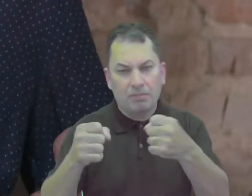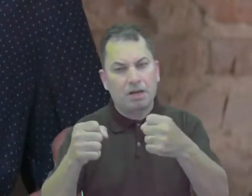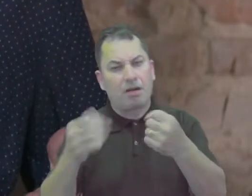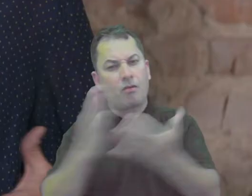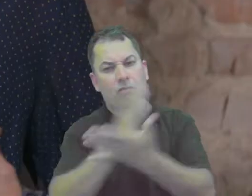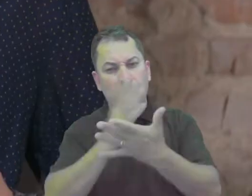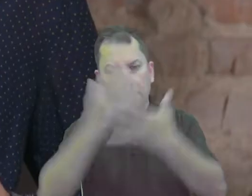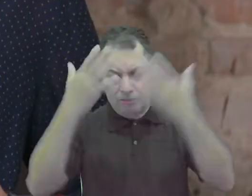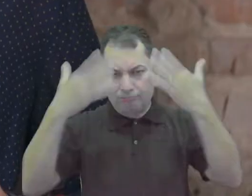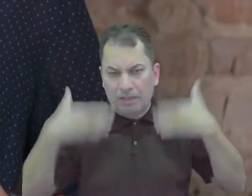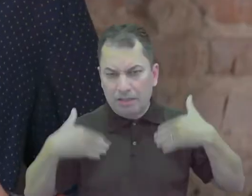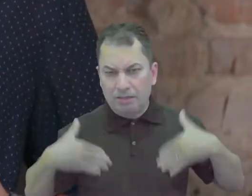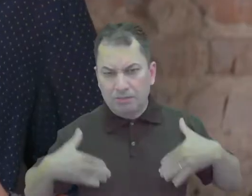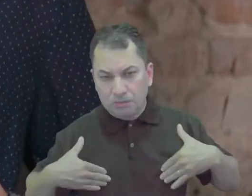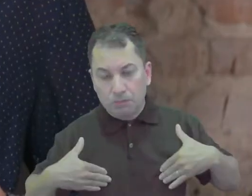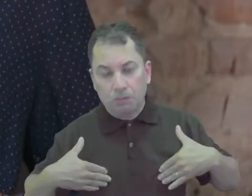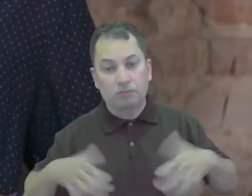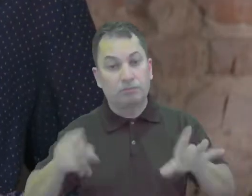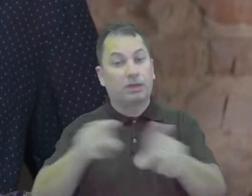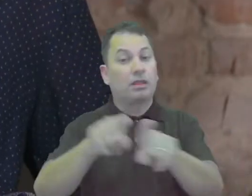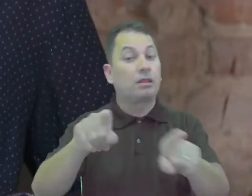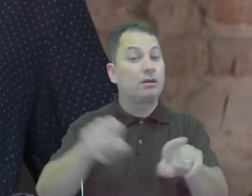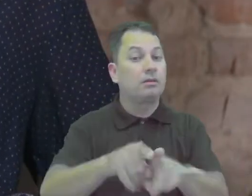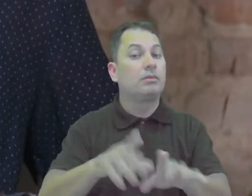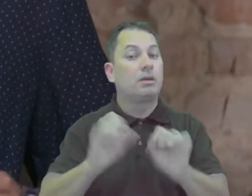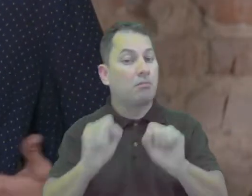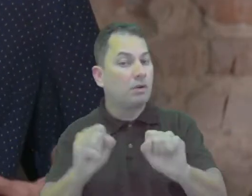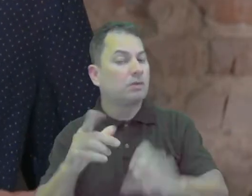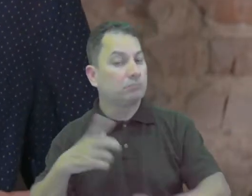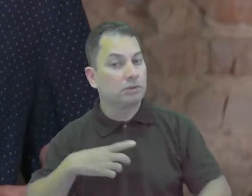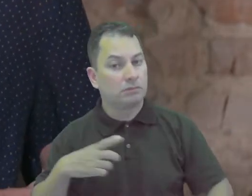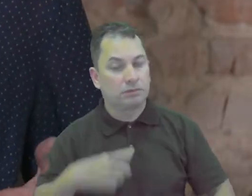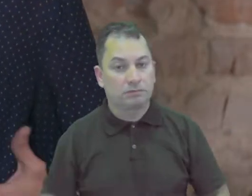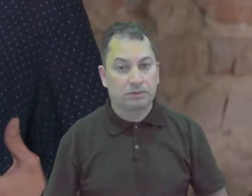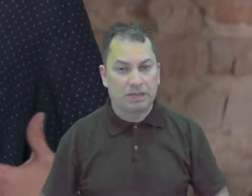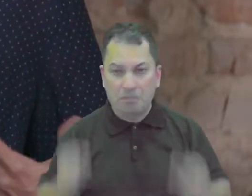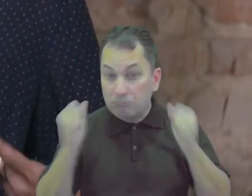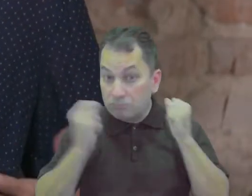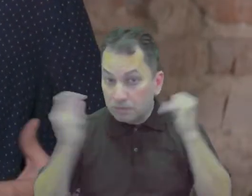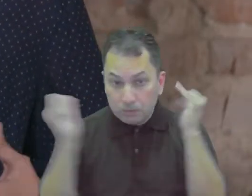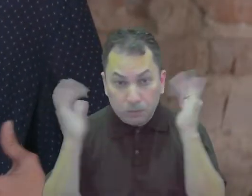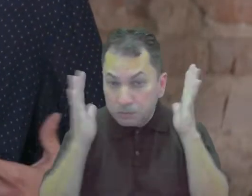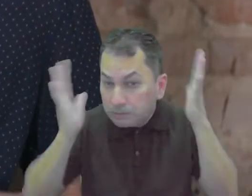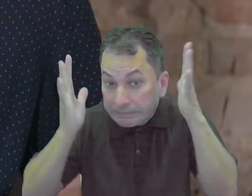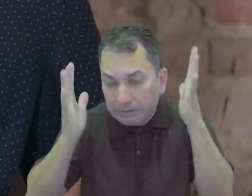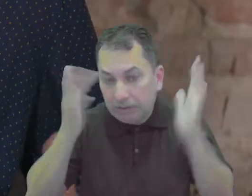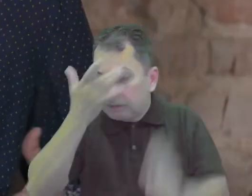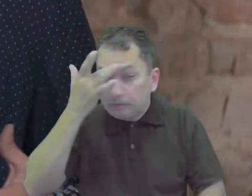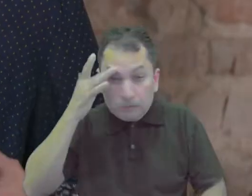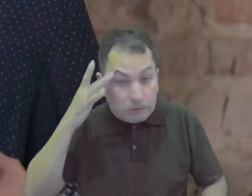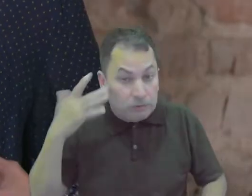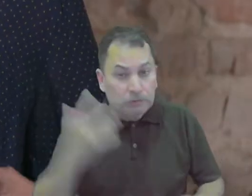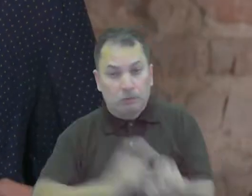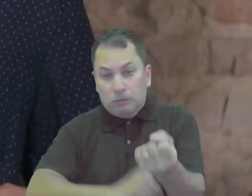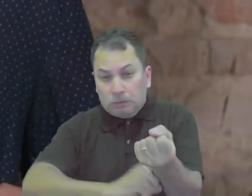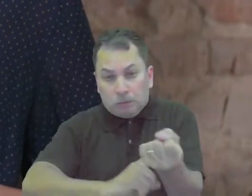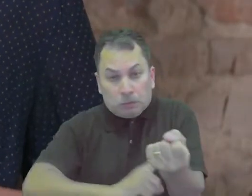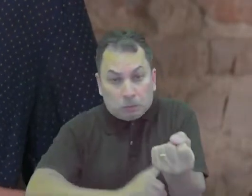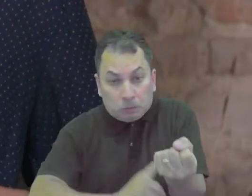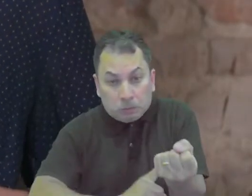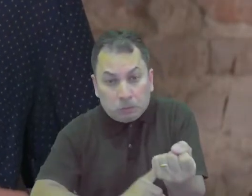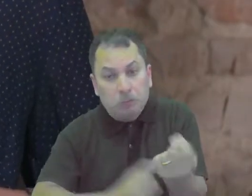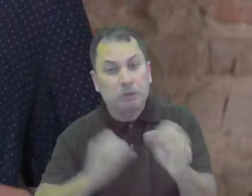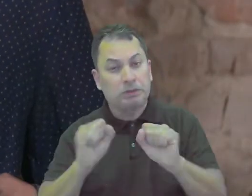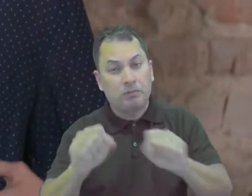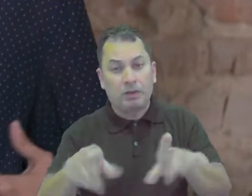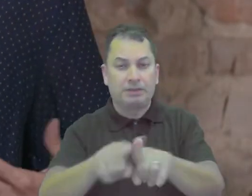situação também, a gente pode ter muito estresse, né, e as pessoas podem ficar muito nervosas e aí podem vir